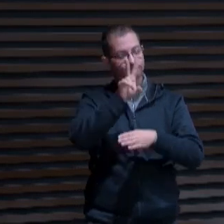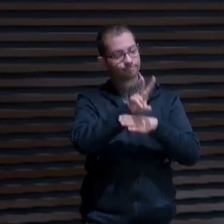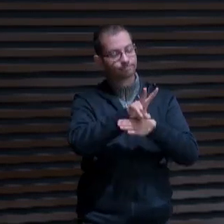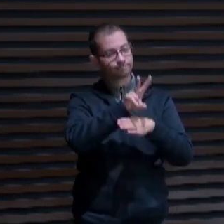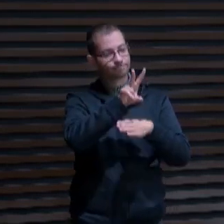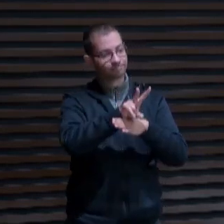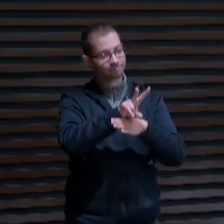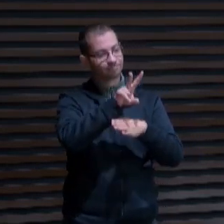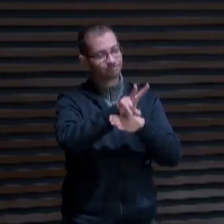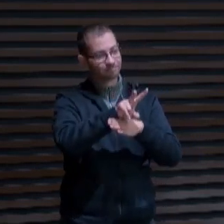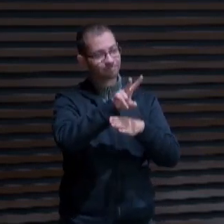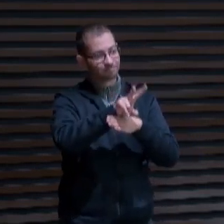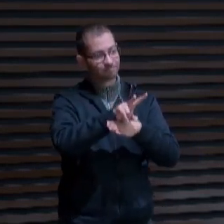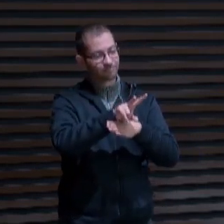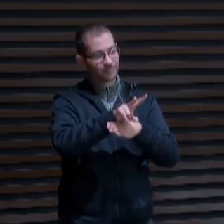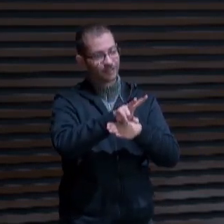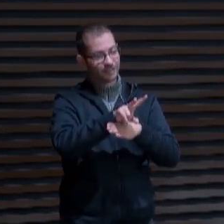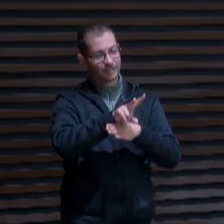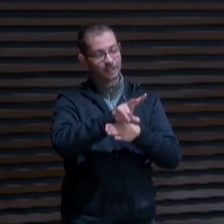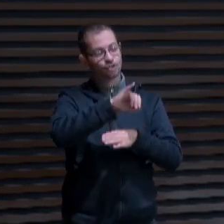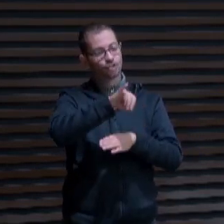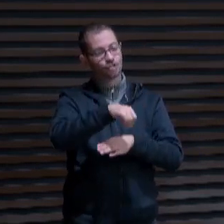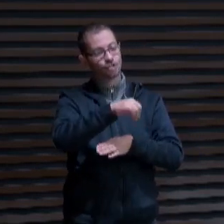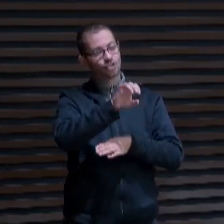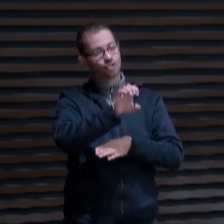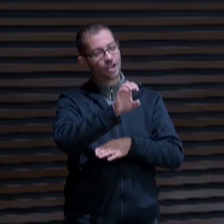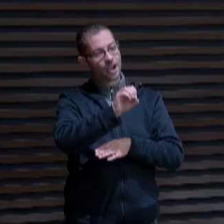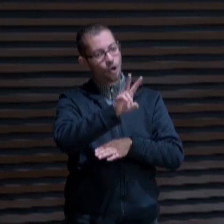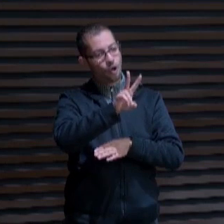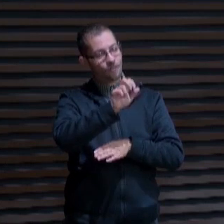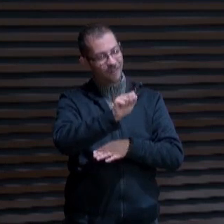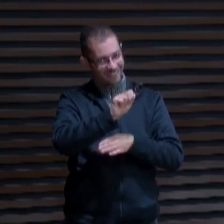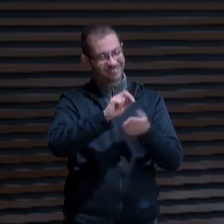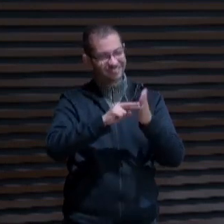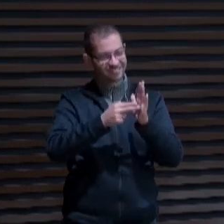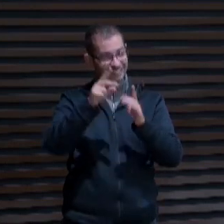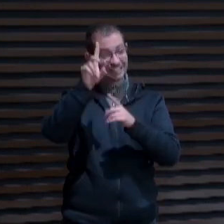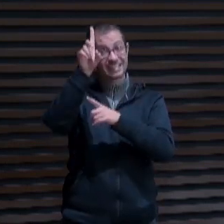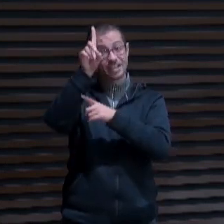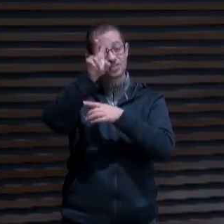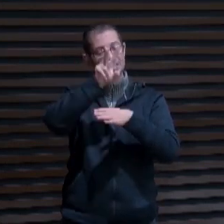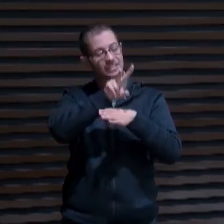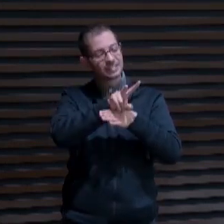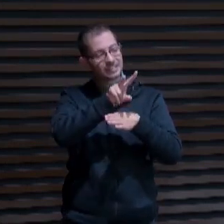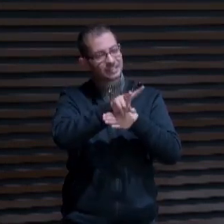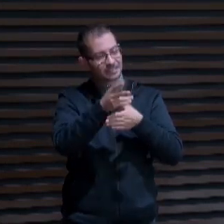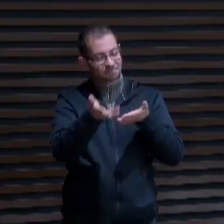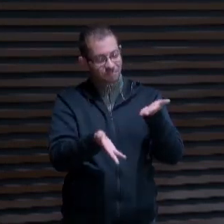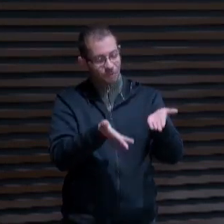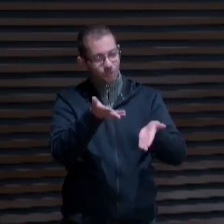Essa é a expressão de Jeová. É aquele que Jeová, Rafá,